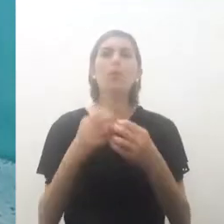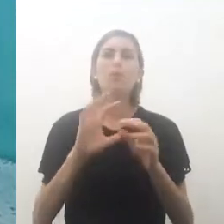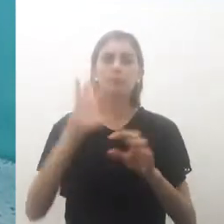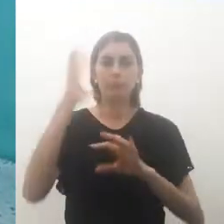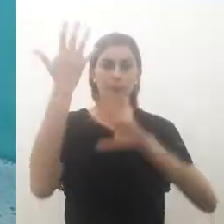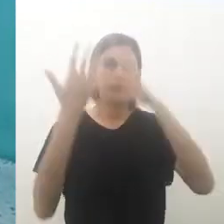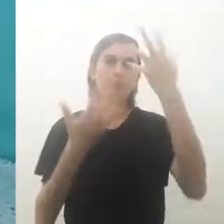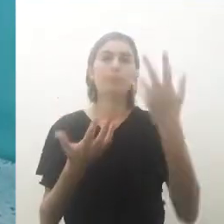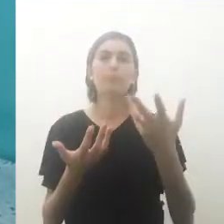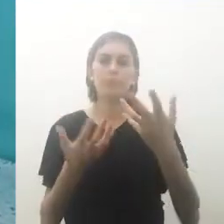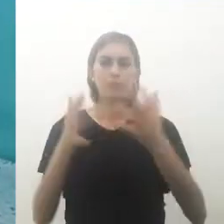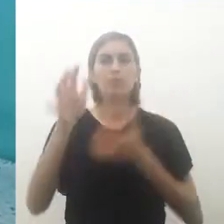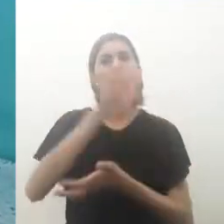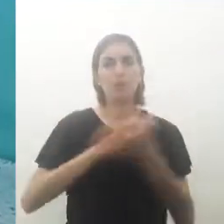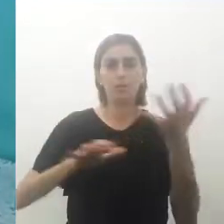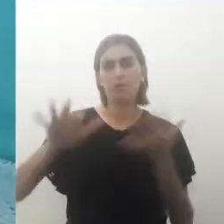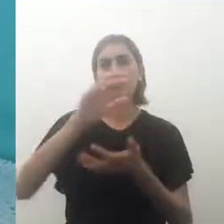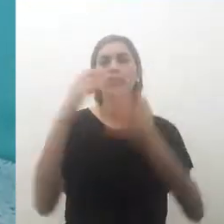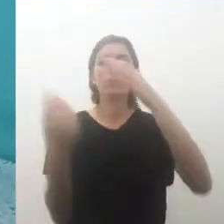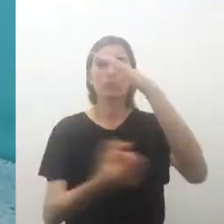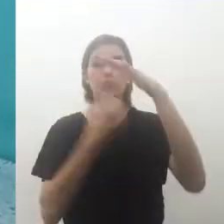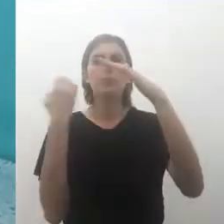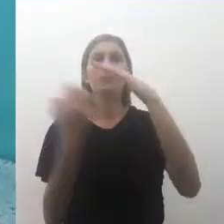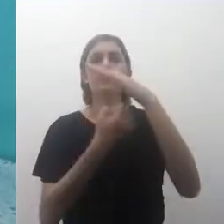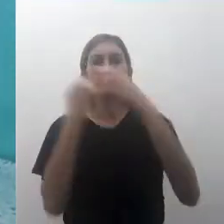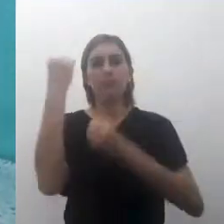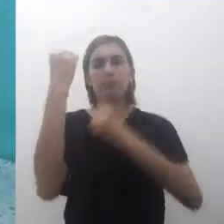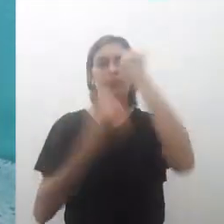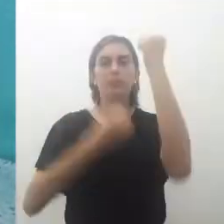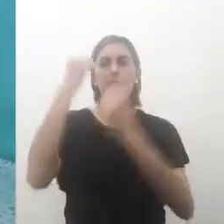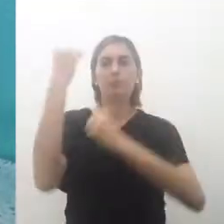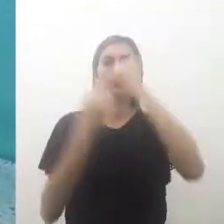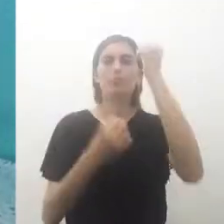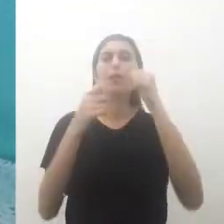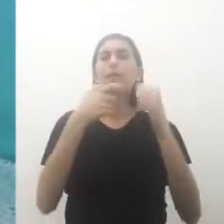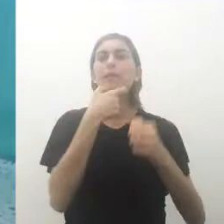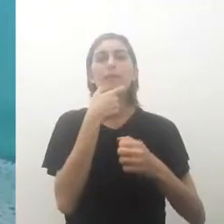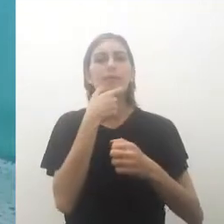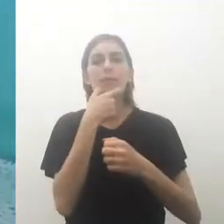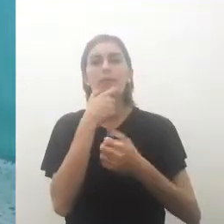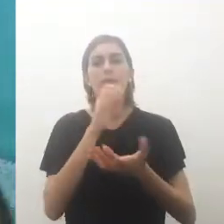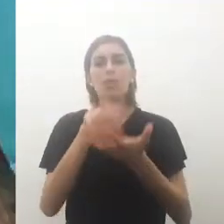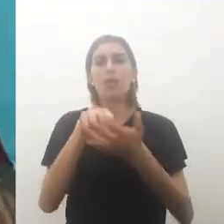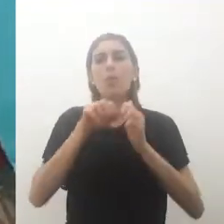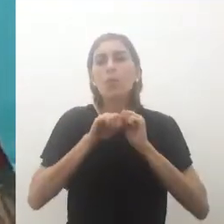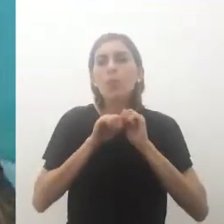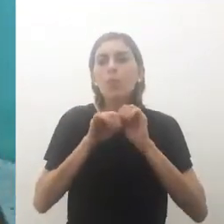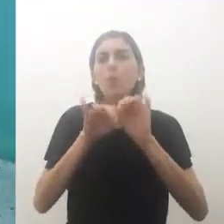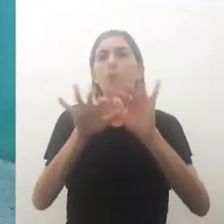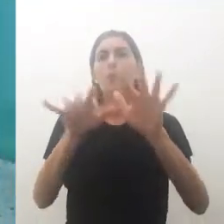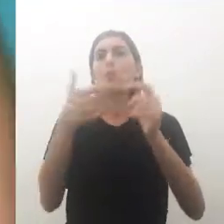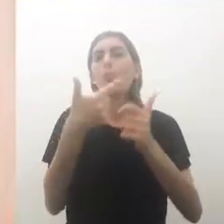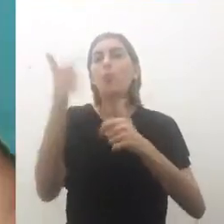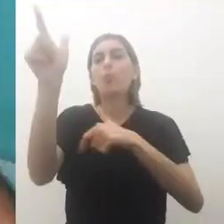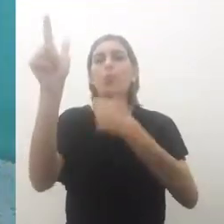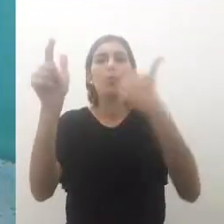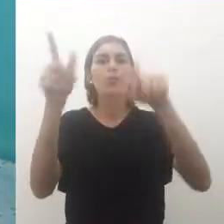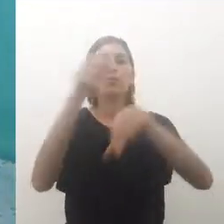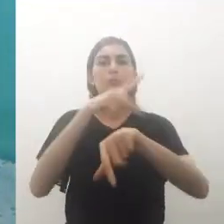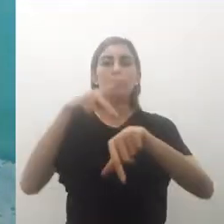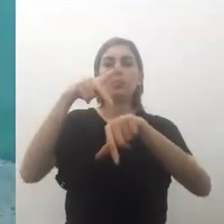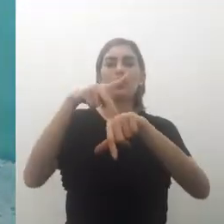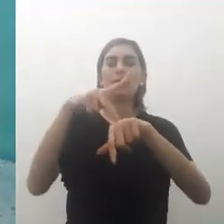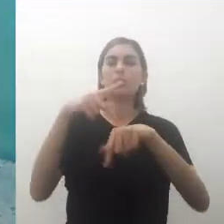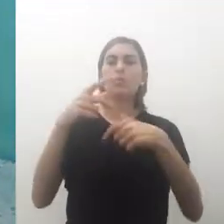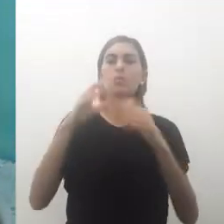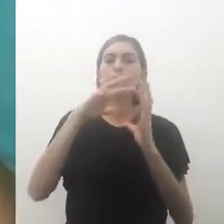que envolviam, sobretudo, a Revolução Industrial, que se concentrava ali na Inglaterra, houve uma expansão para outros países